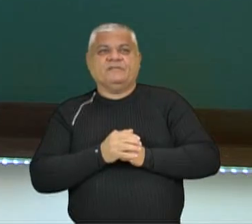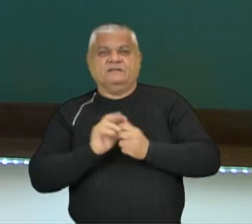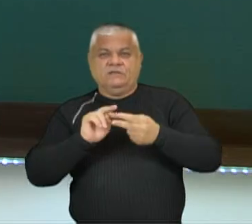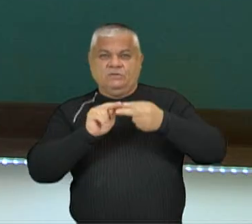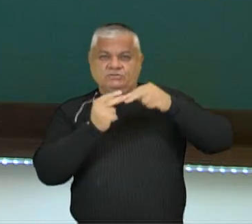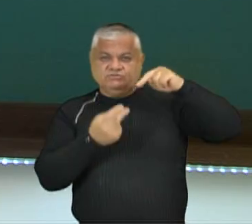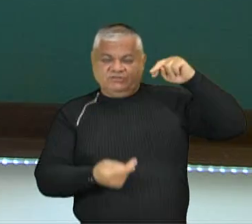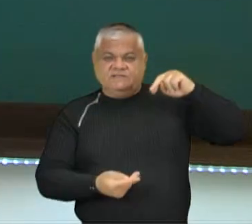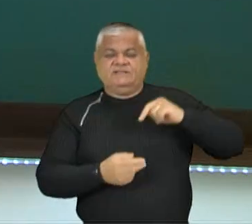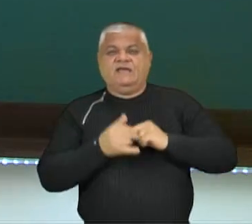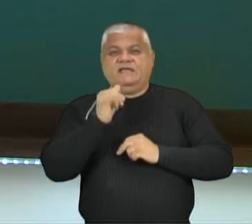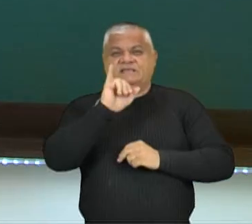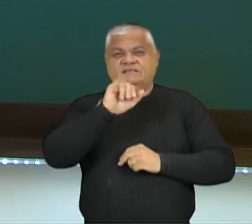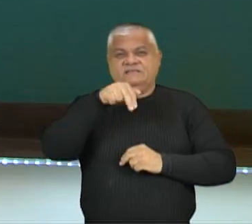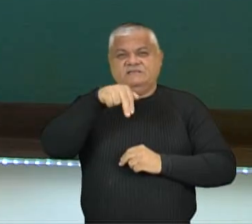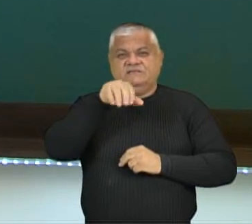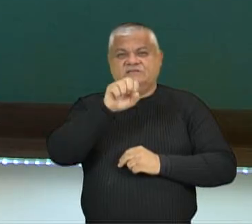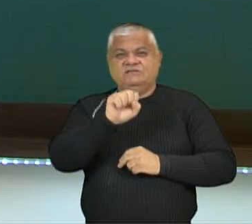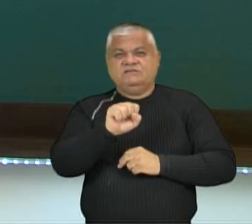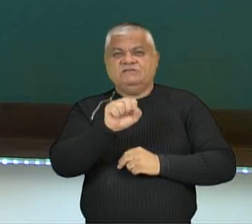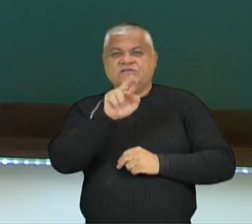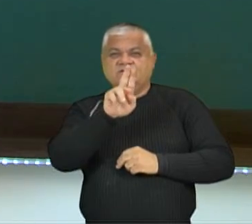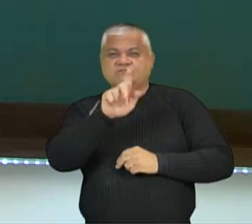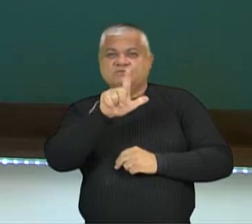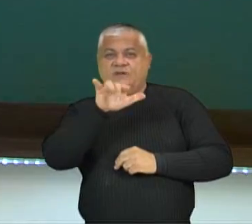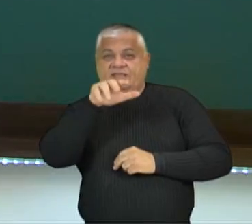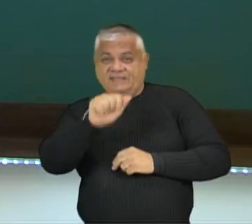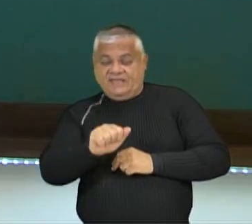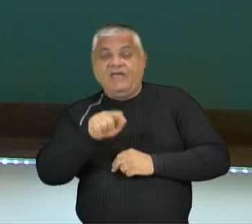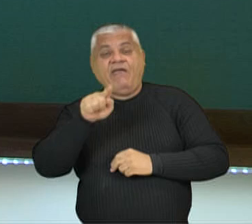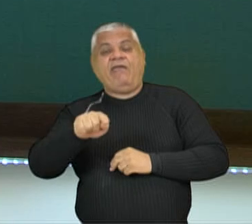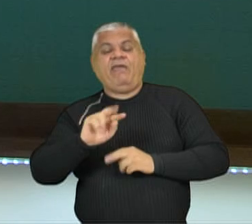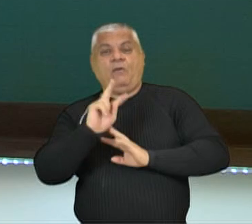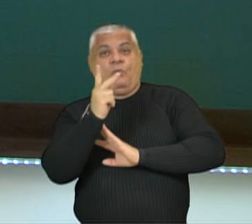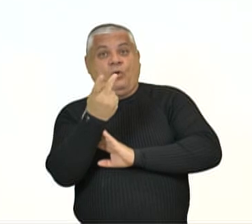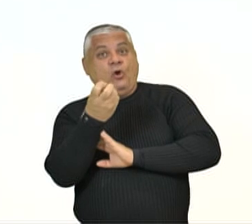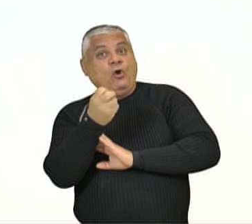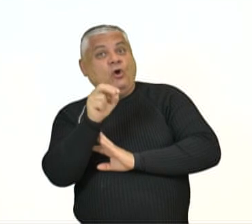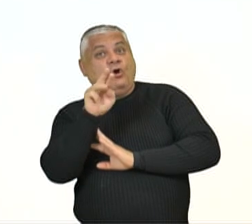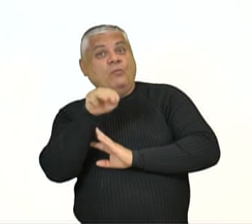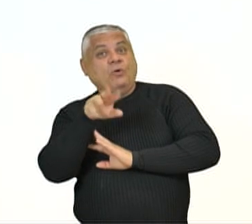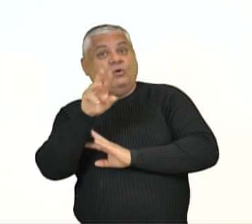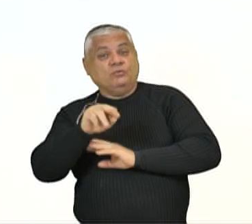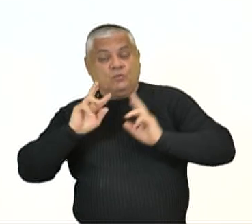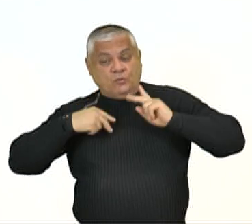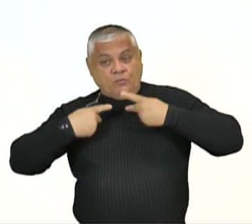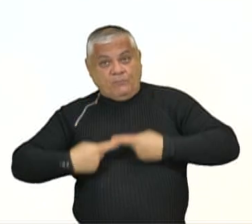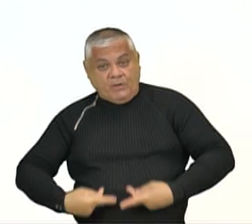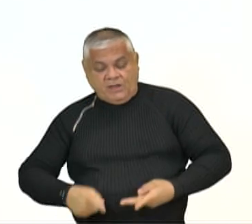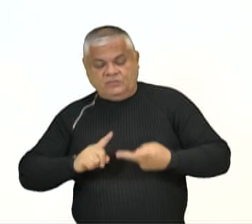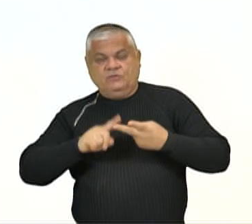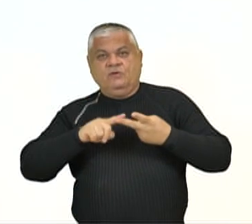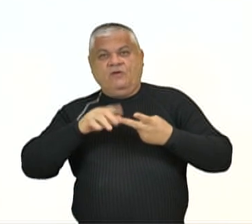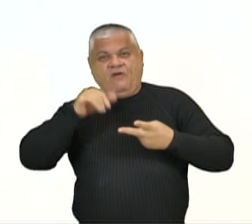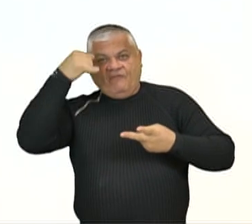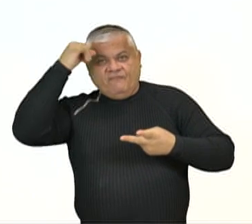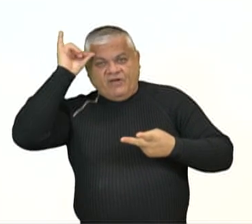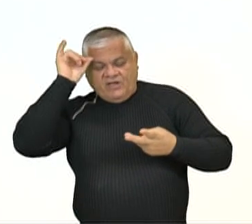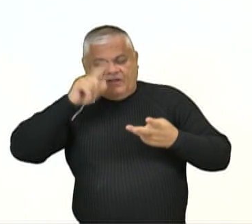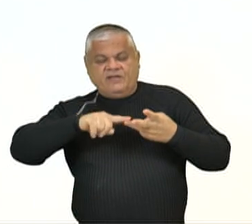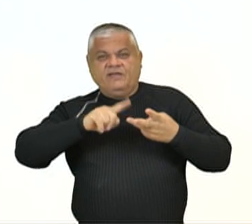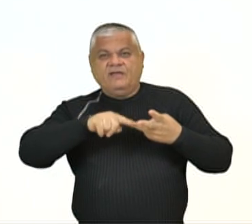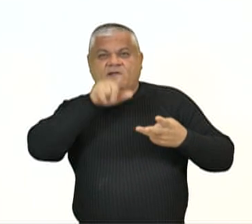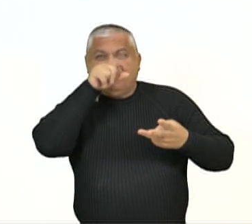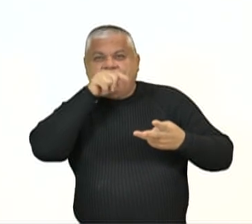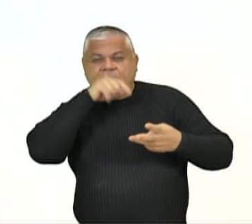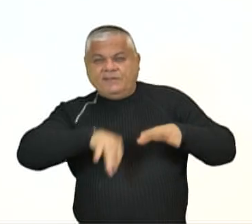da insulina, tá? A insulina, ele é um hormônio. Os seres humanos, as vacas, as galinhas e os